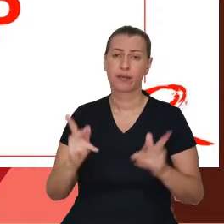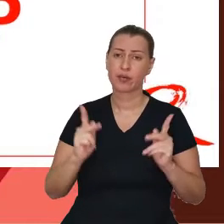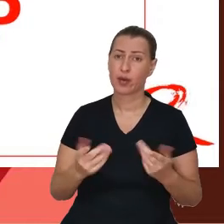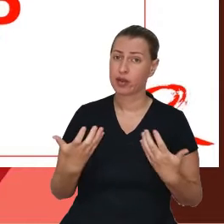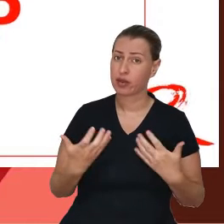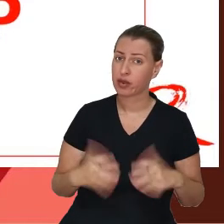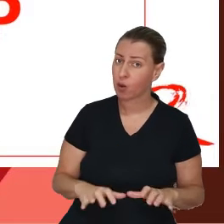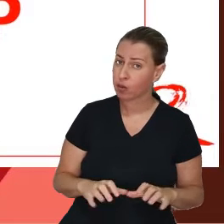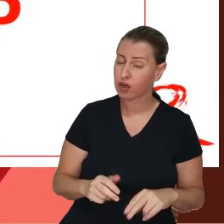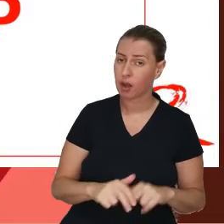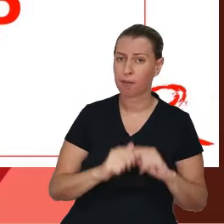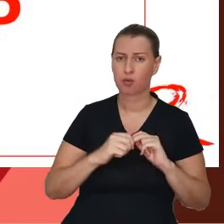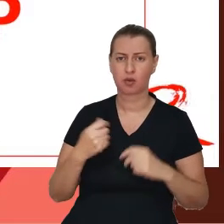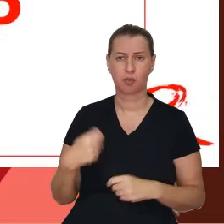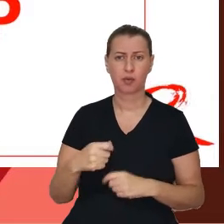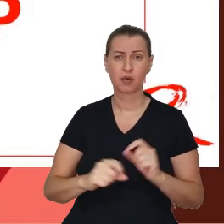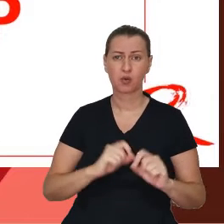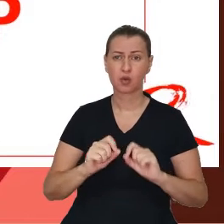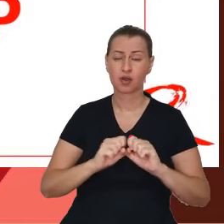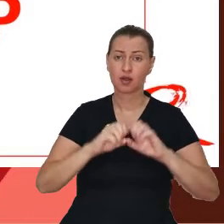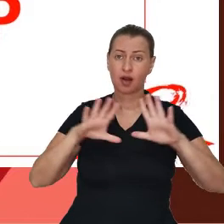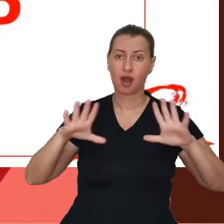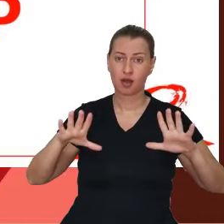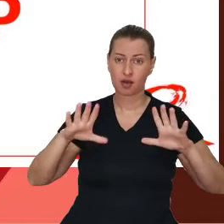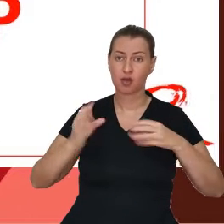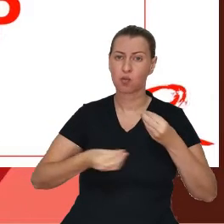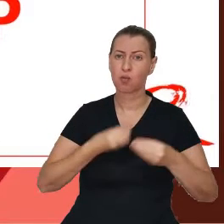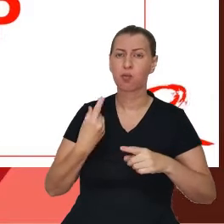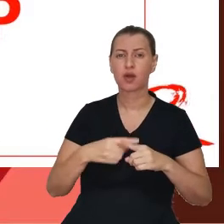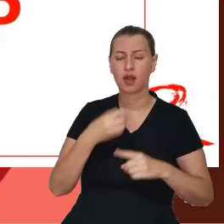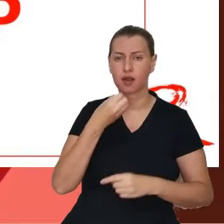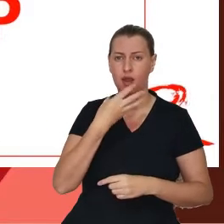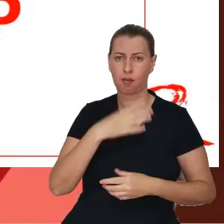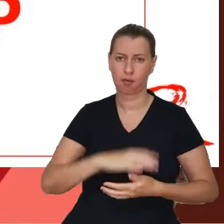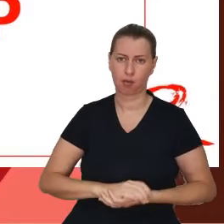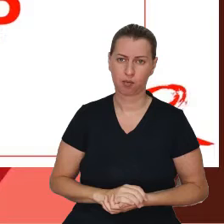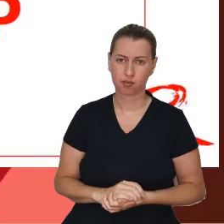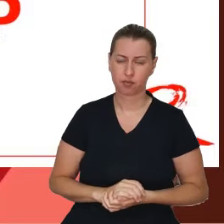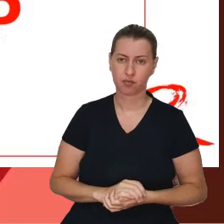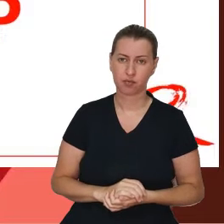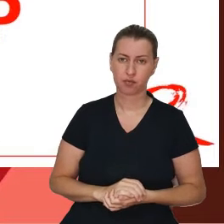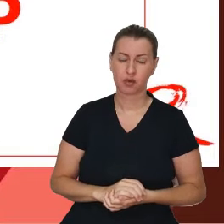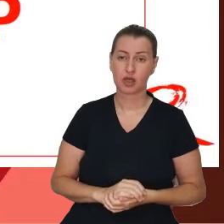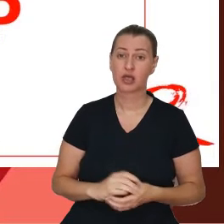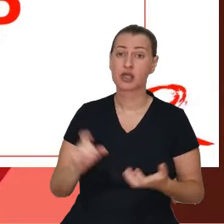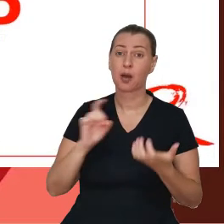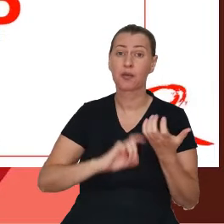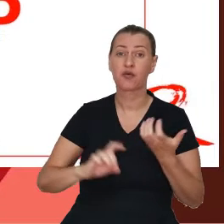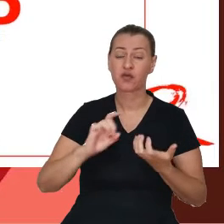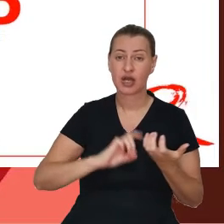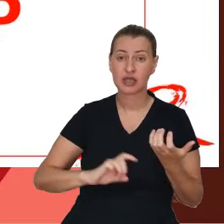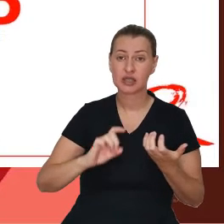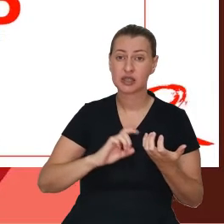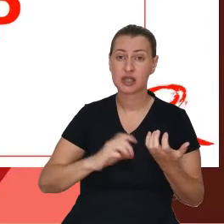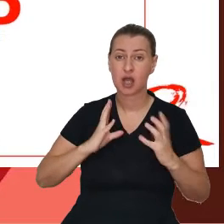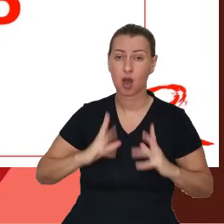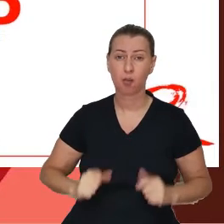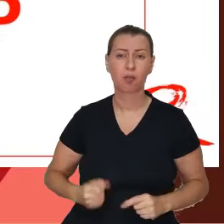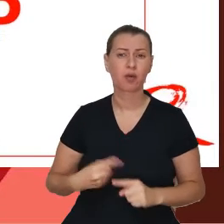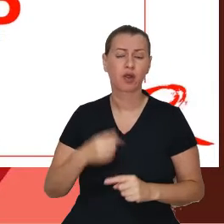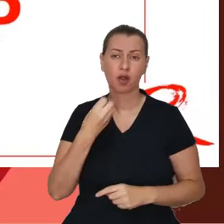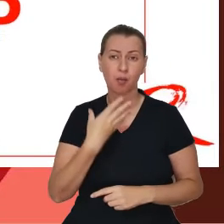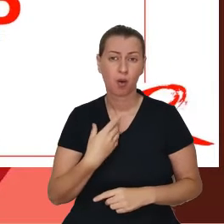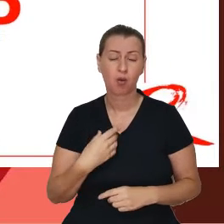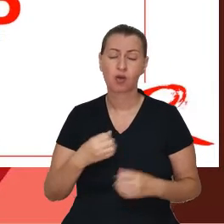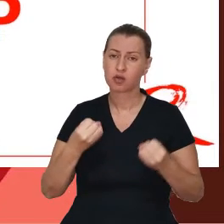é preciso que se esclareça os benefícios, né, da profilaxia e também se considere qual o risco